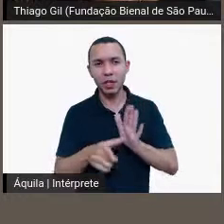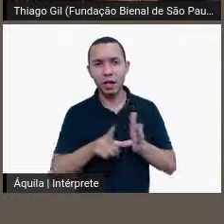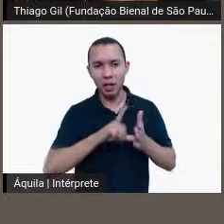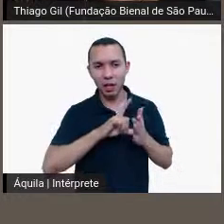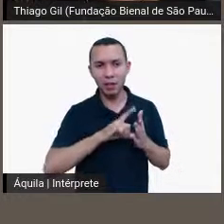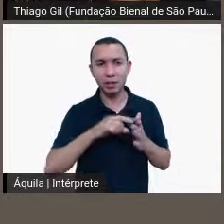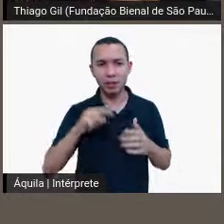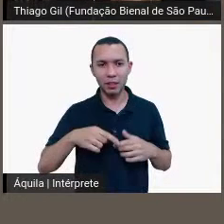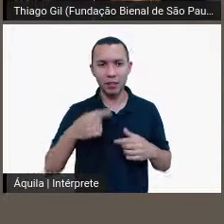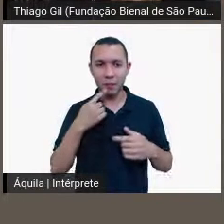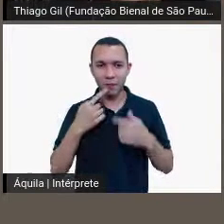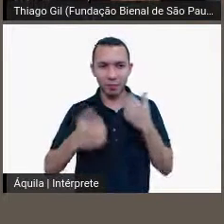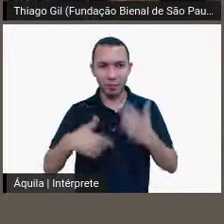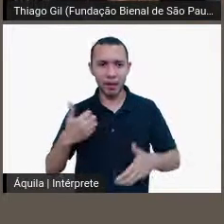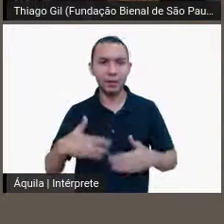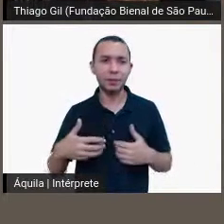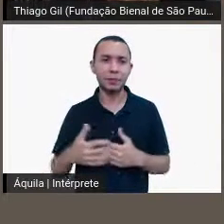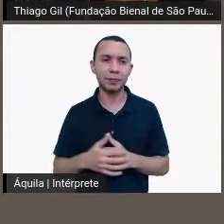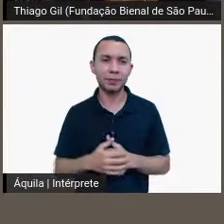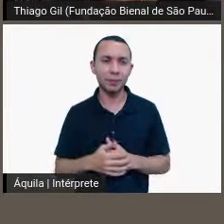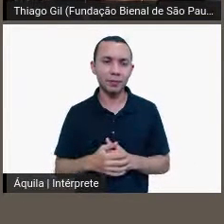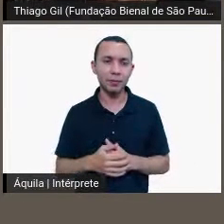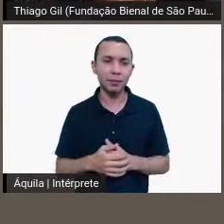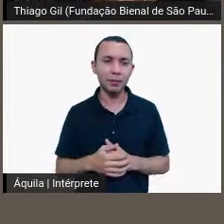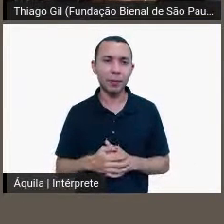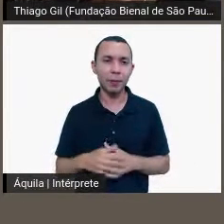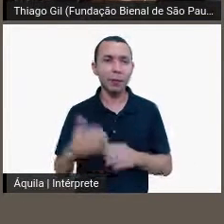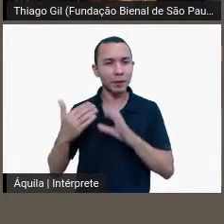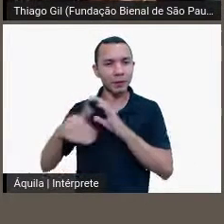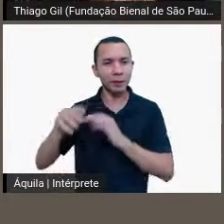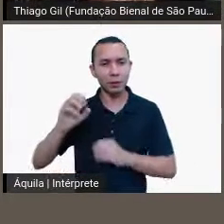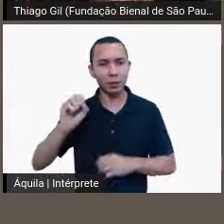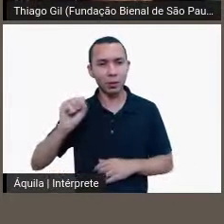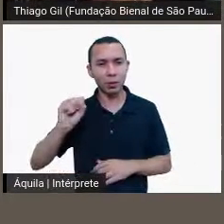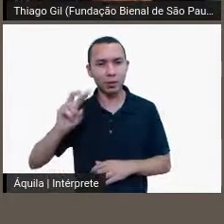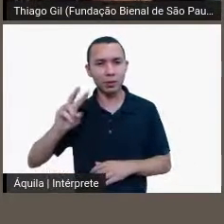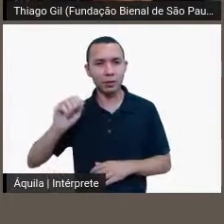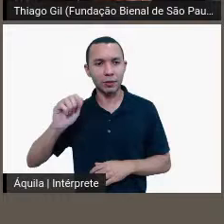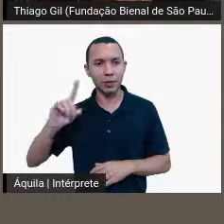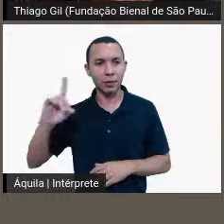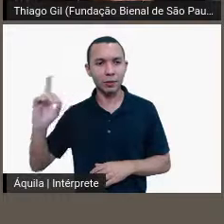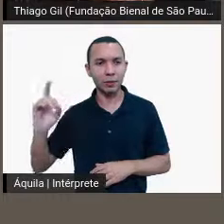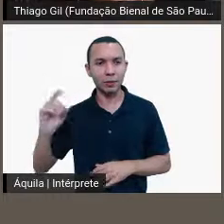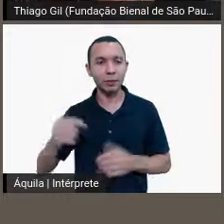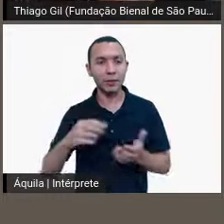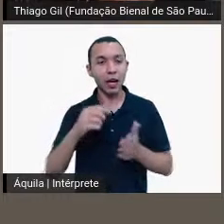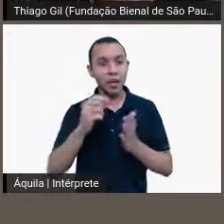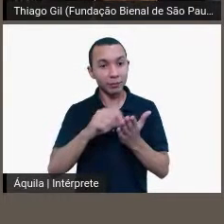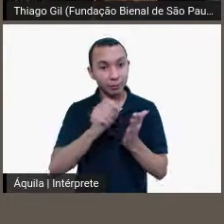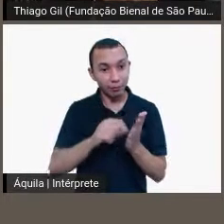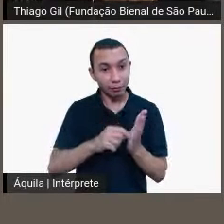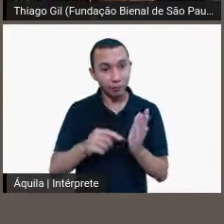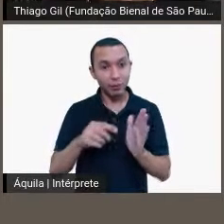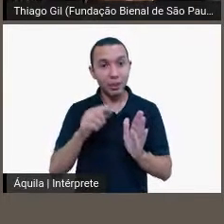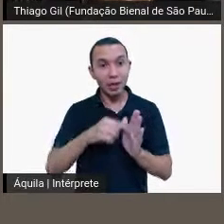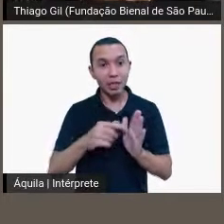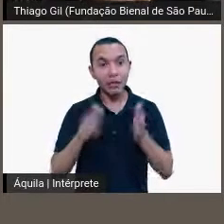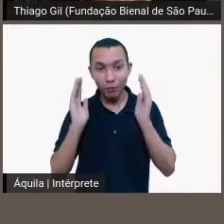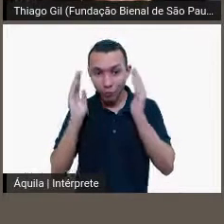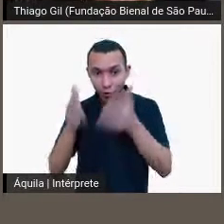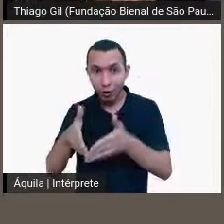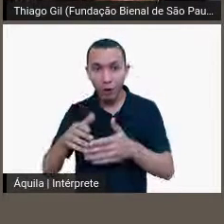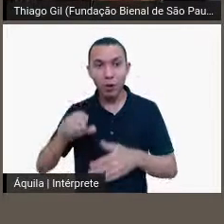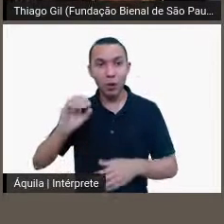minha fala, aquela que foi enviada para o Oswald pela Daisy com a dedicatória para o Oswaldinho, né? E